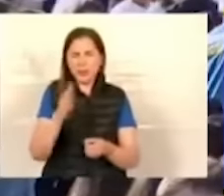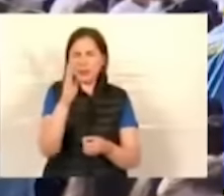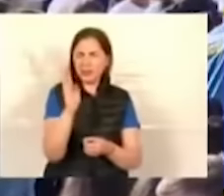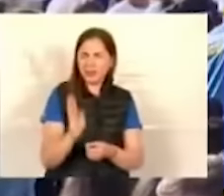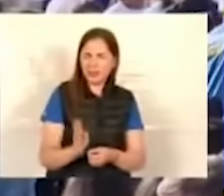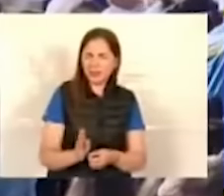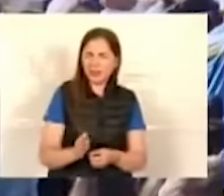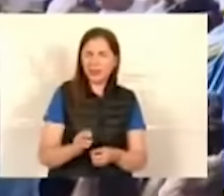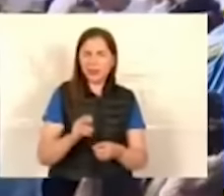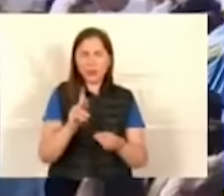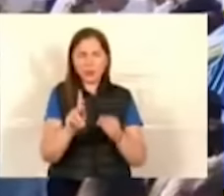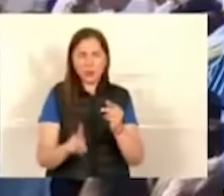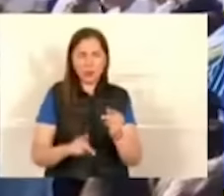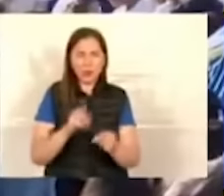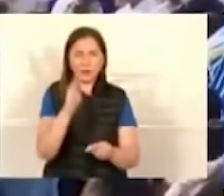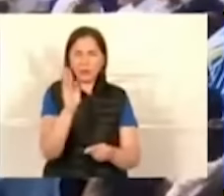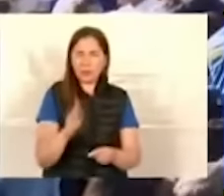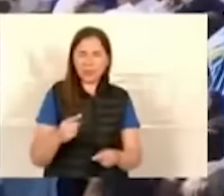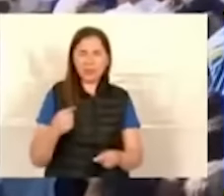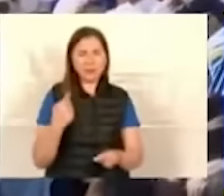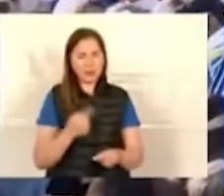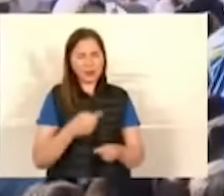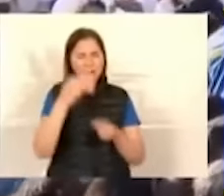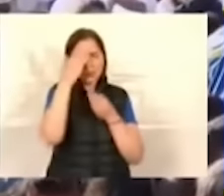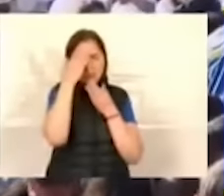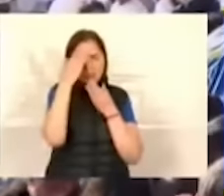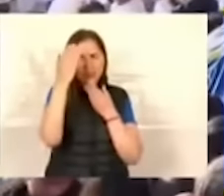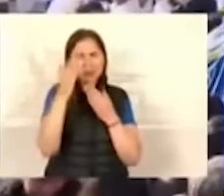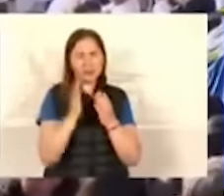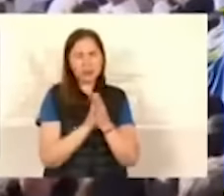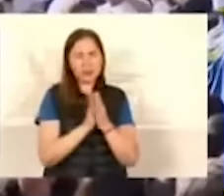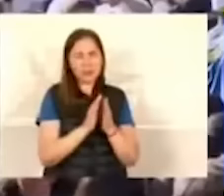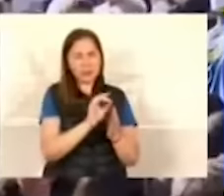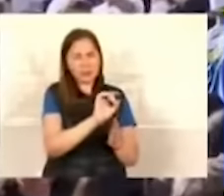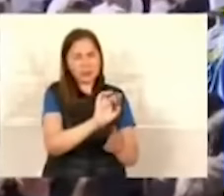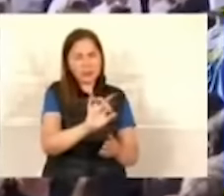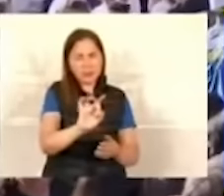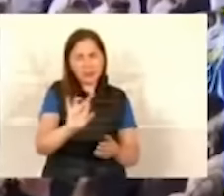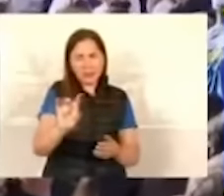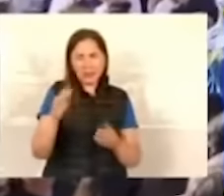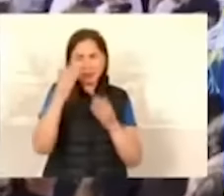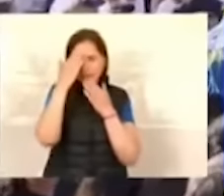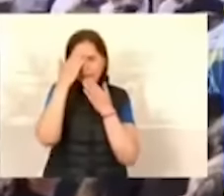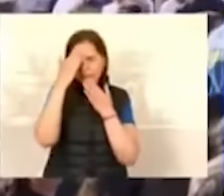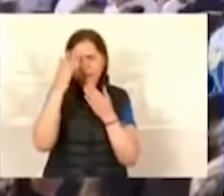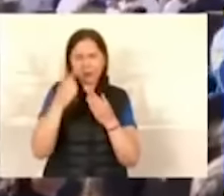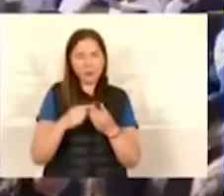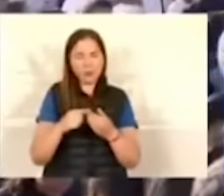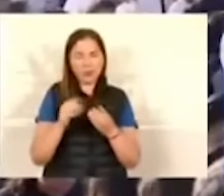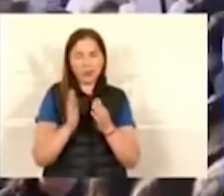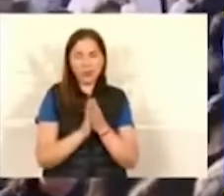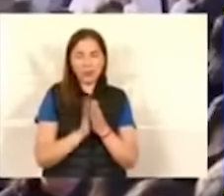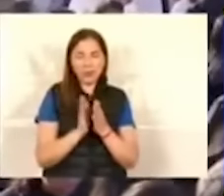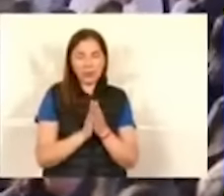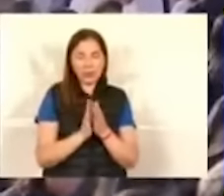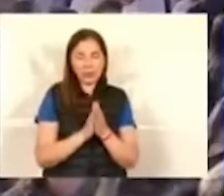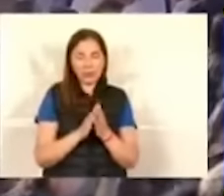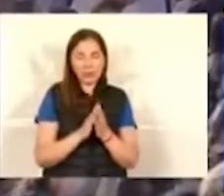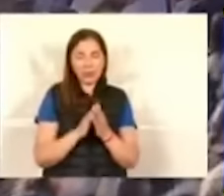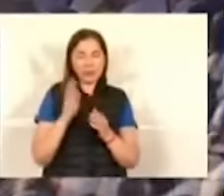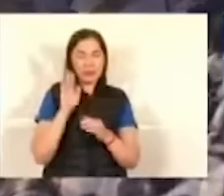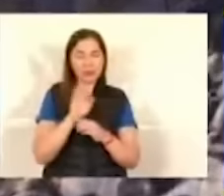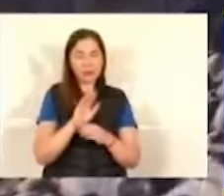povo brasileiro e a gente agradece a oração de cada um de vocês porque a oração vai transformar a